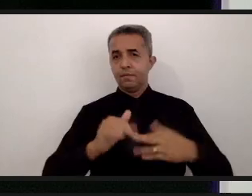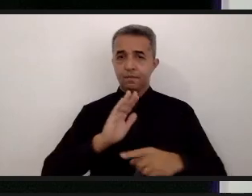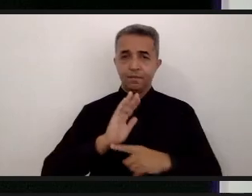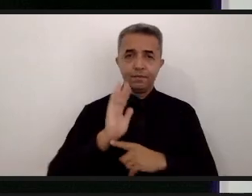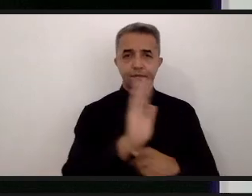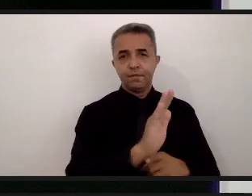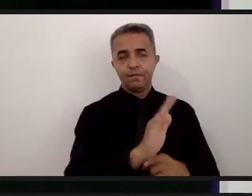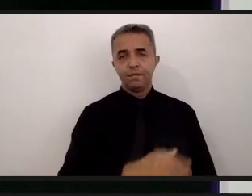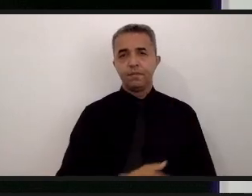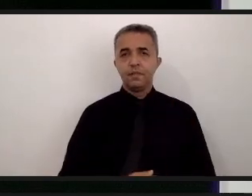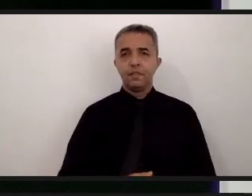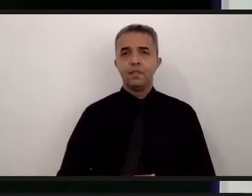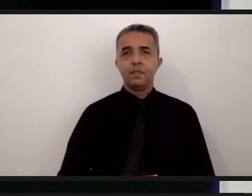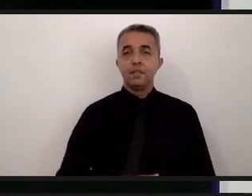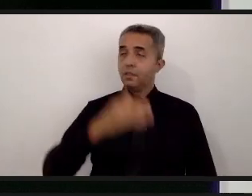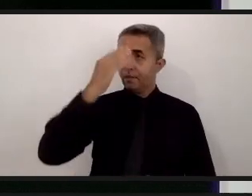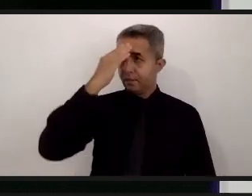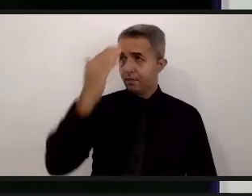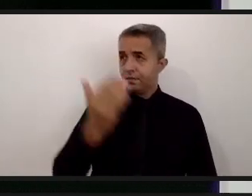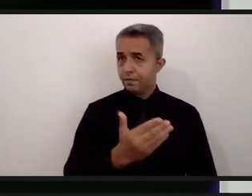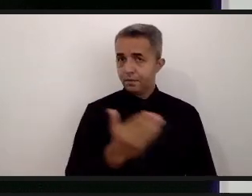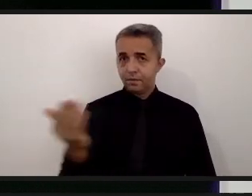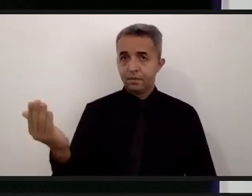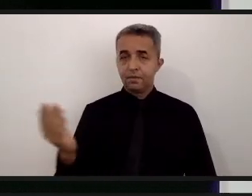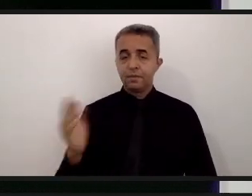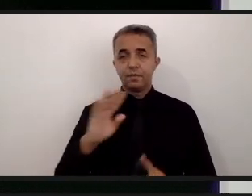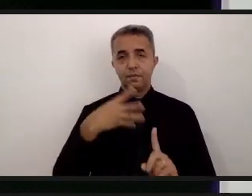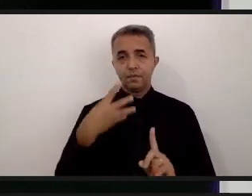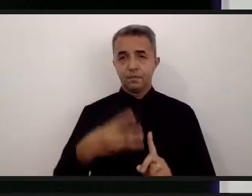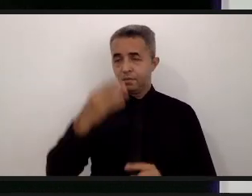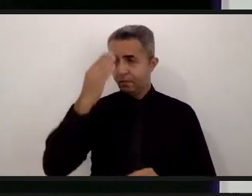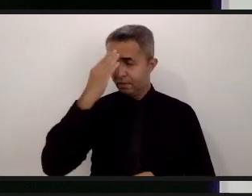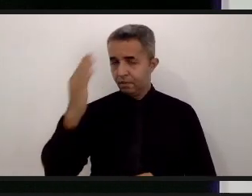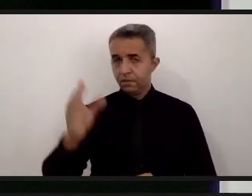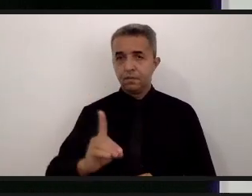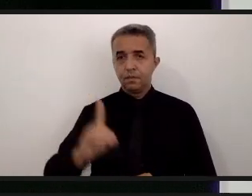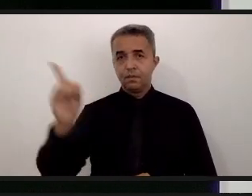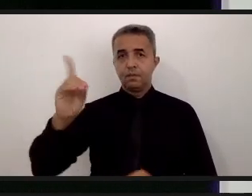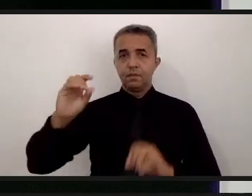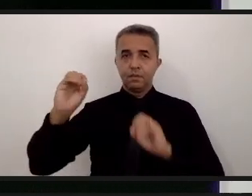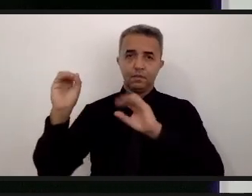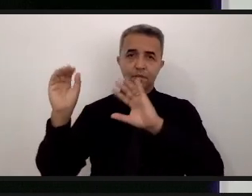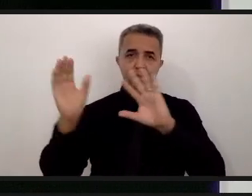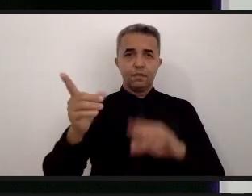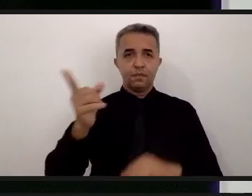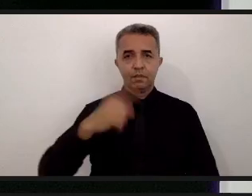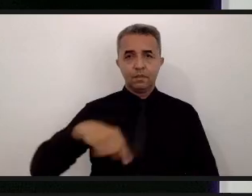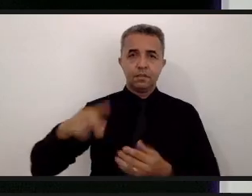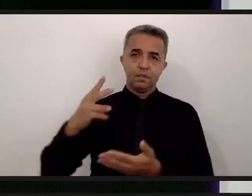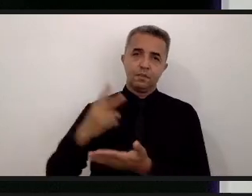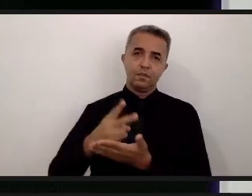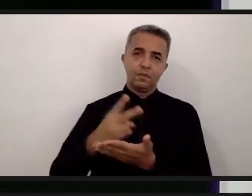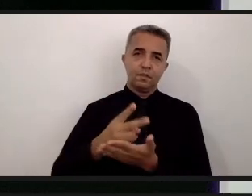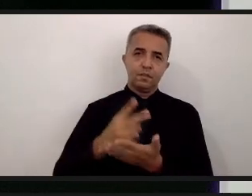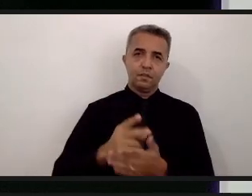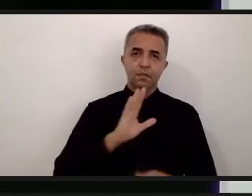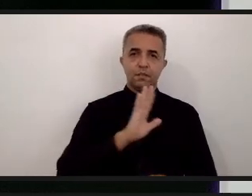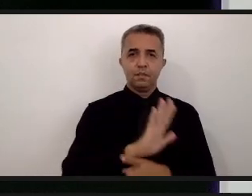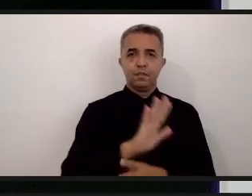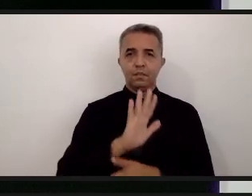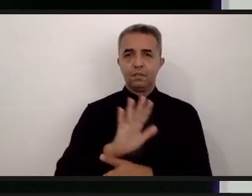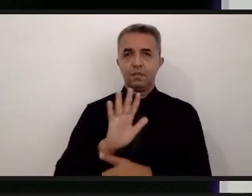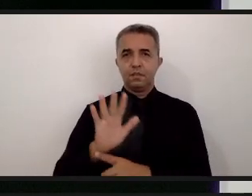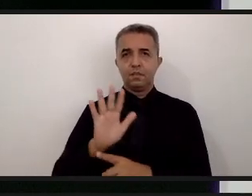por essa homenagem e que Deus continue nos abençoando para que a gente possa seguir a nossa trajetória ajudando ao